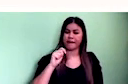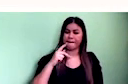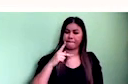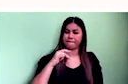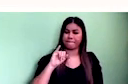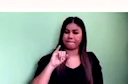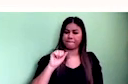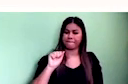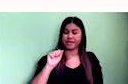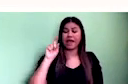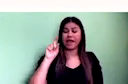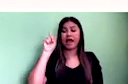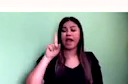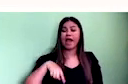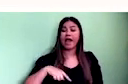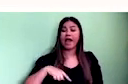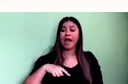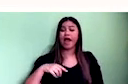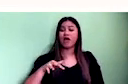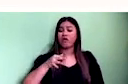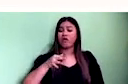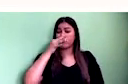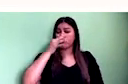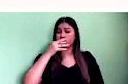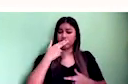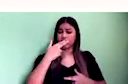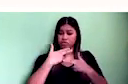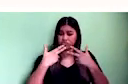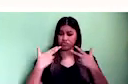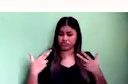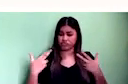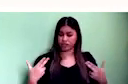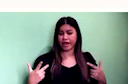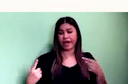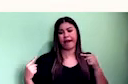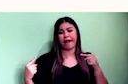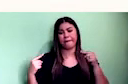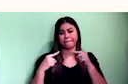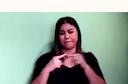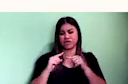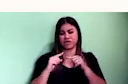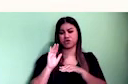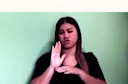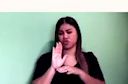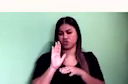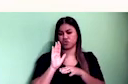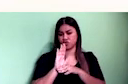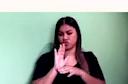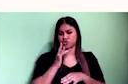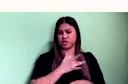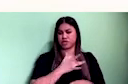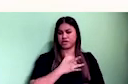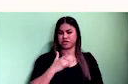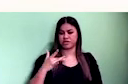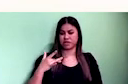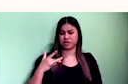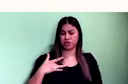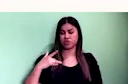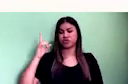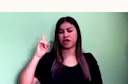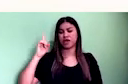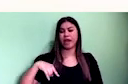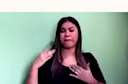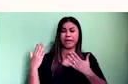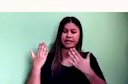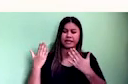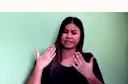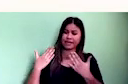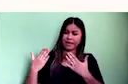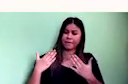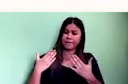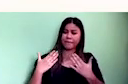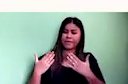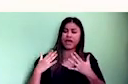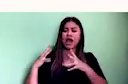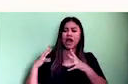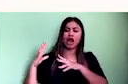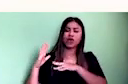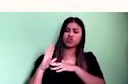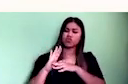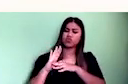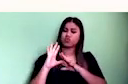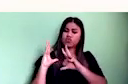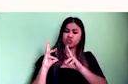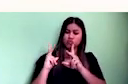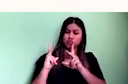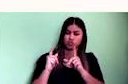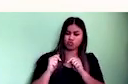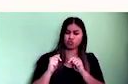saúde que a pessoa tenha, tá? É uma terapêutica que usa a planta como um todo, tá? Então, se